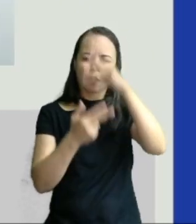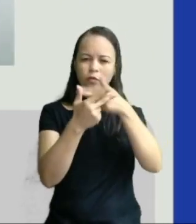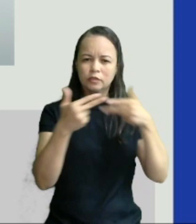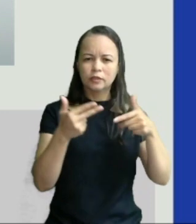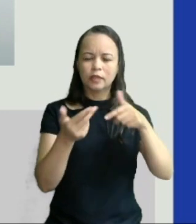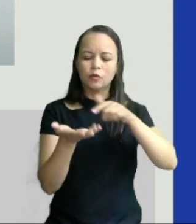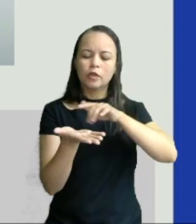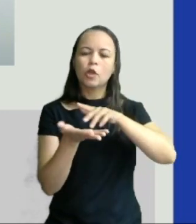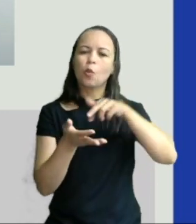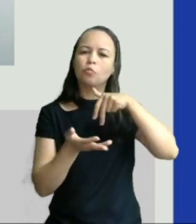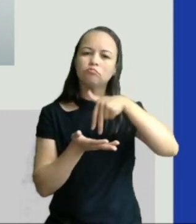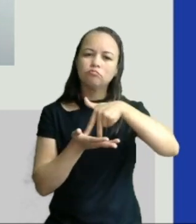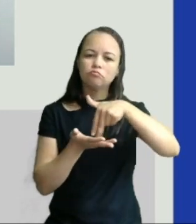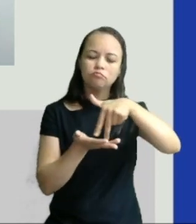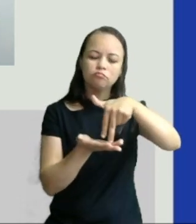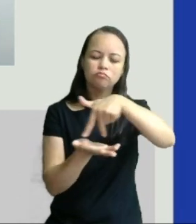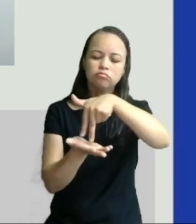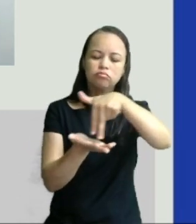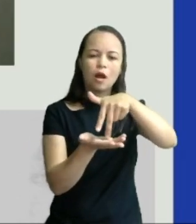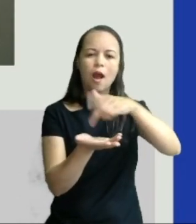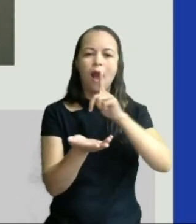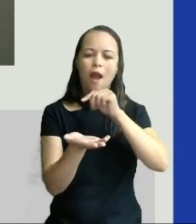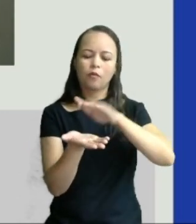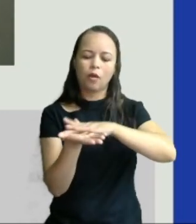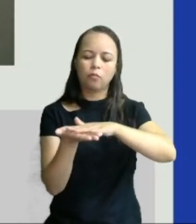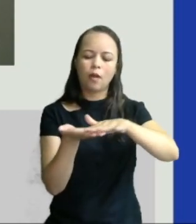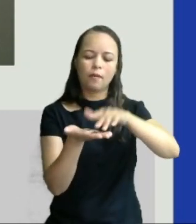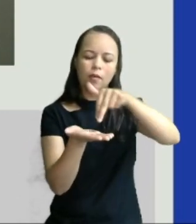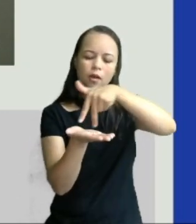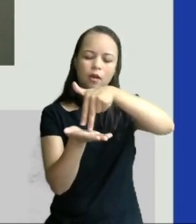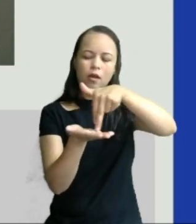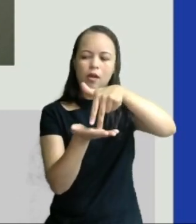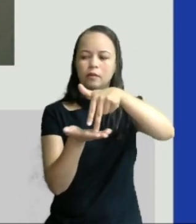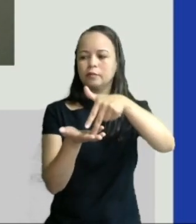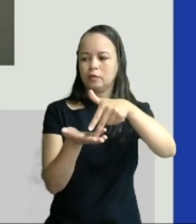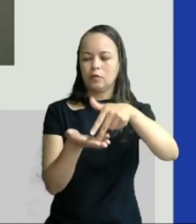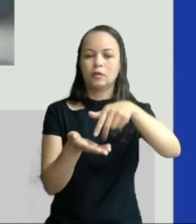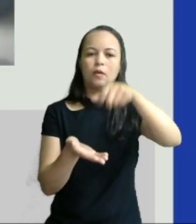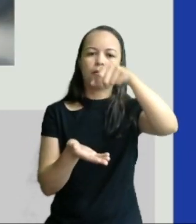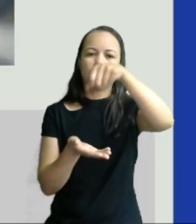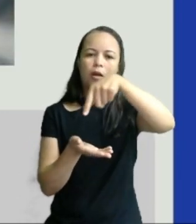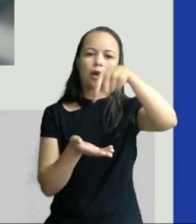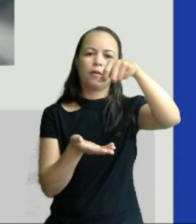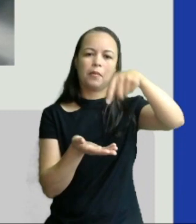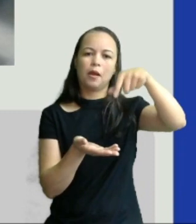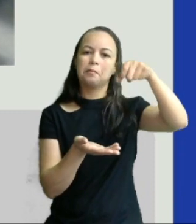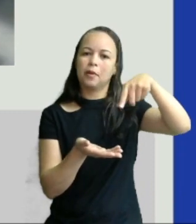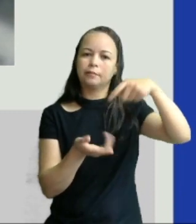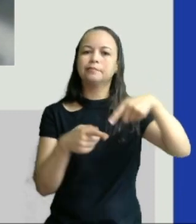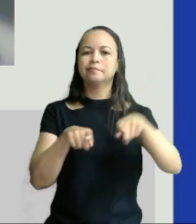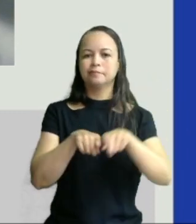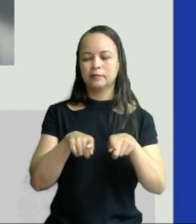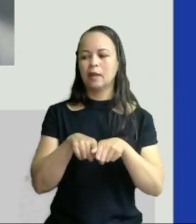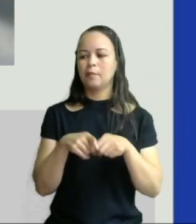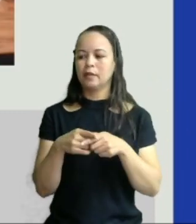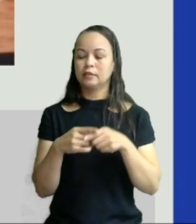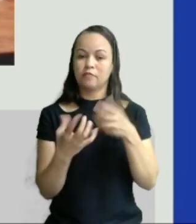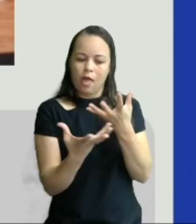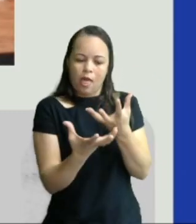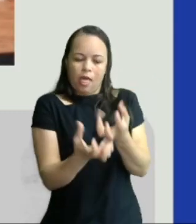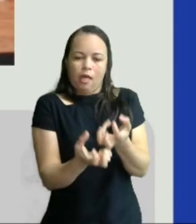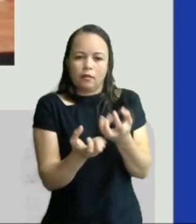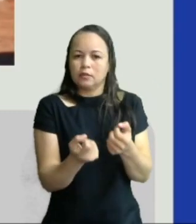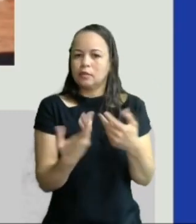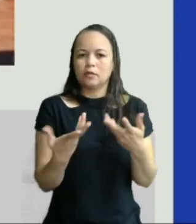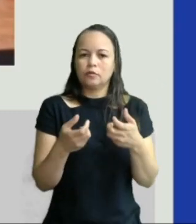conseguem andar em cima da água, e segundo, é por isso que existem as gotas d'água, porque se não tivesse nenhuma atração entre as moléculas, a